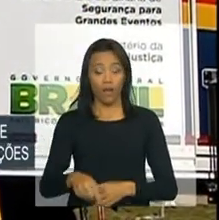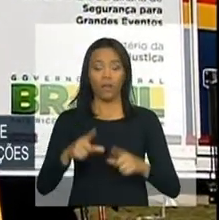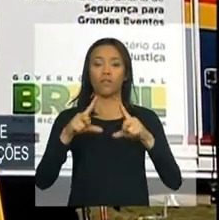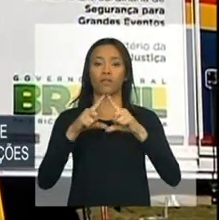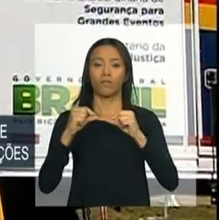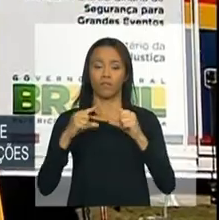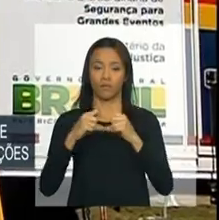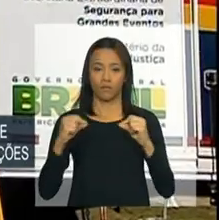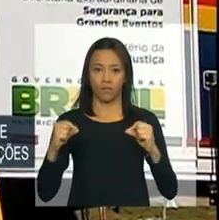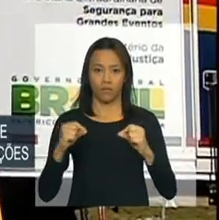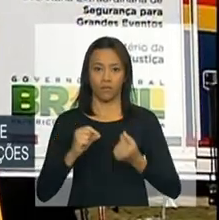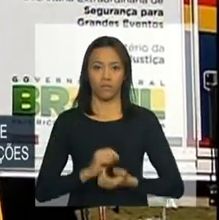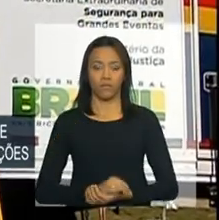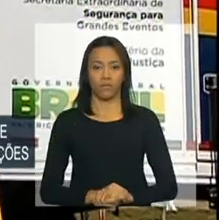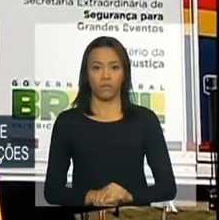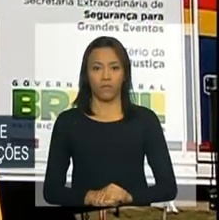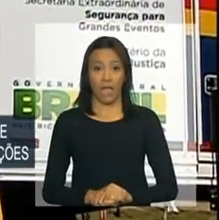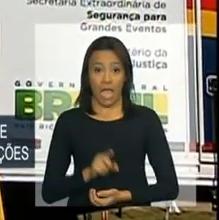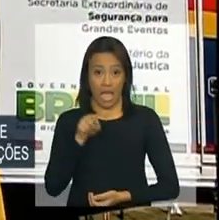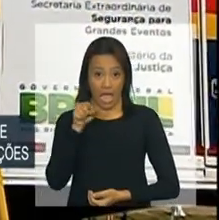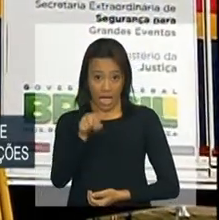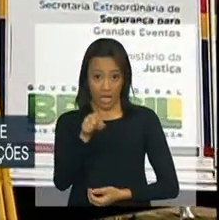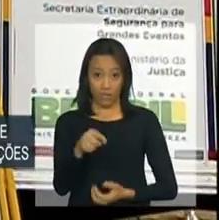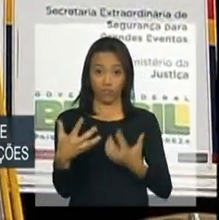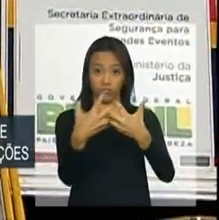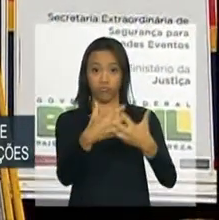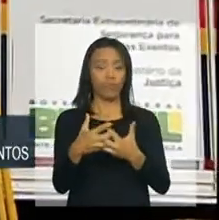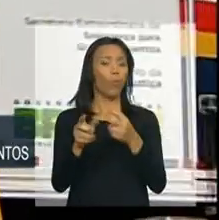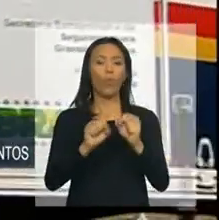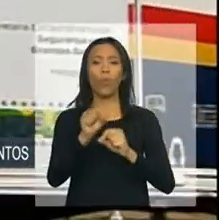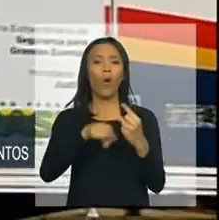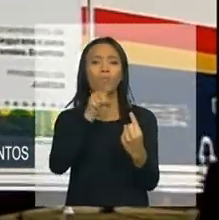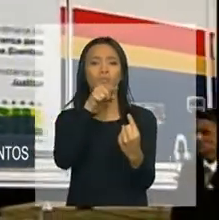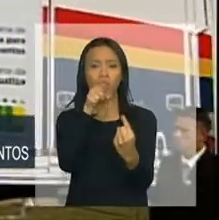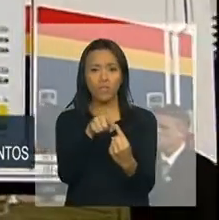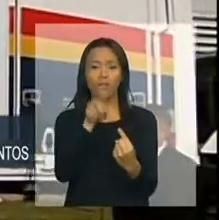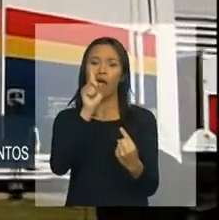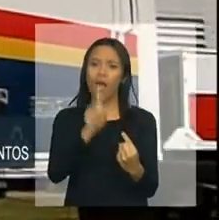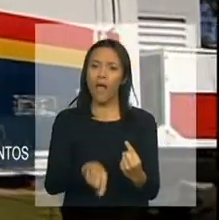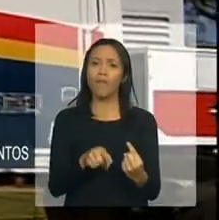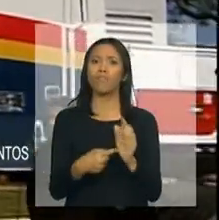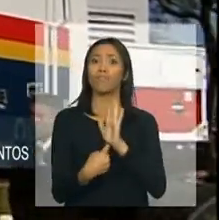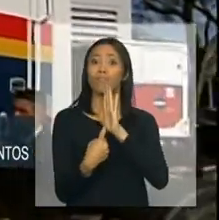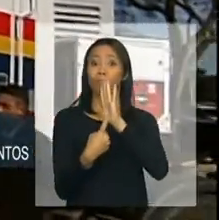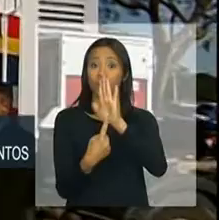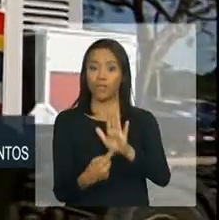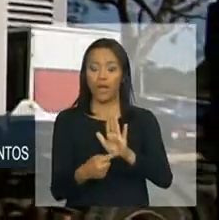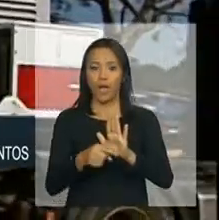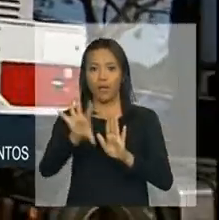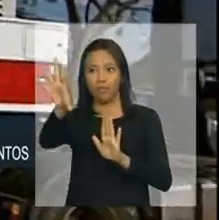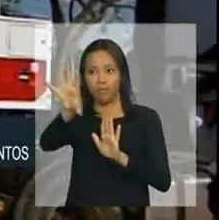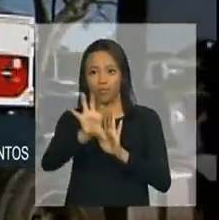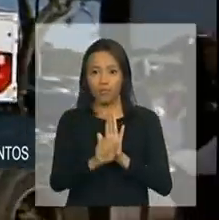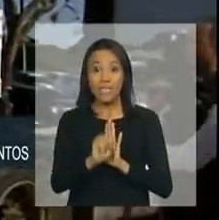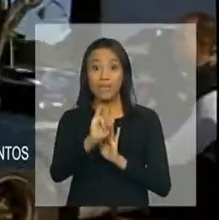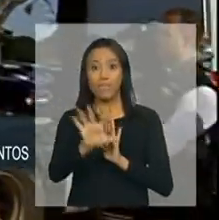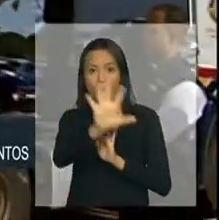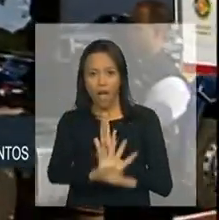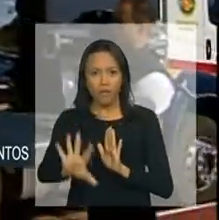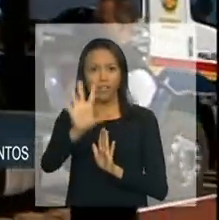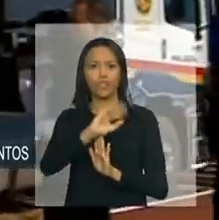Brasília os centros t a finalidade de oferecer uma imagem em tempo real dos